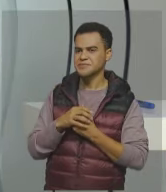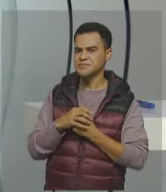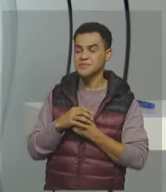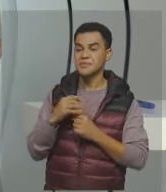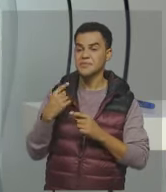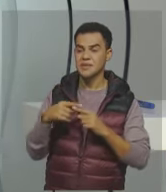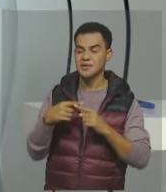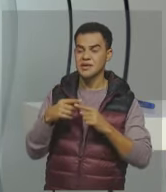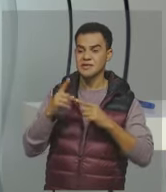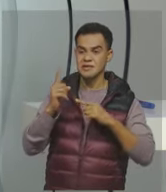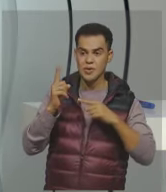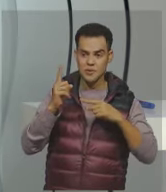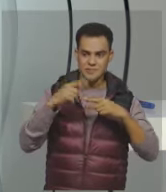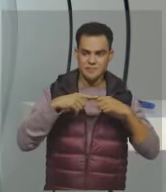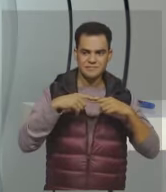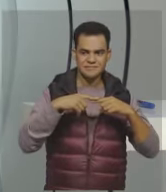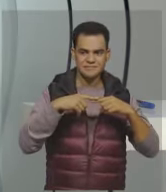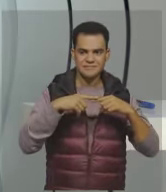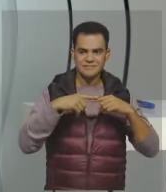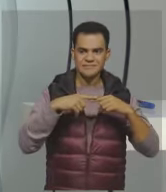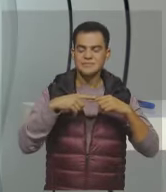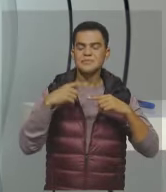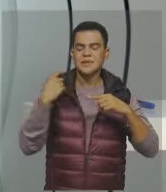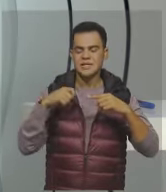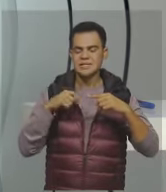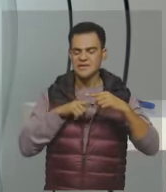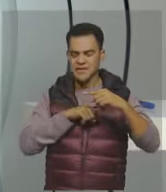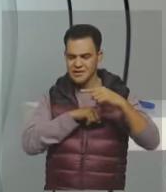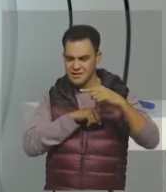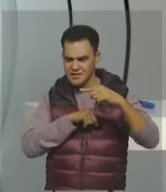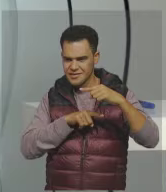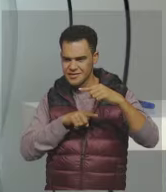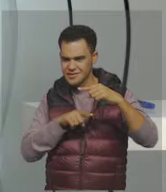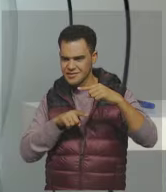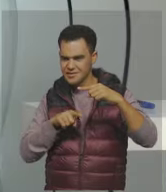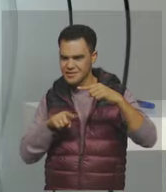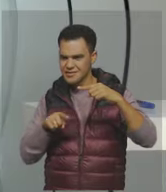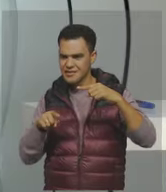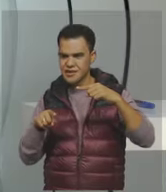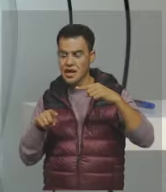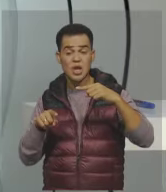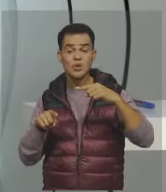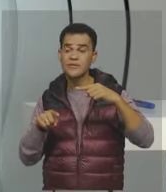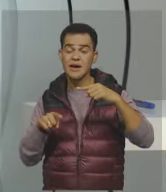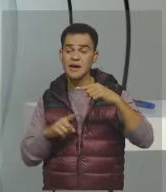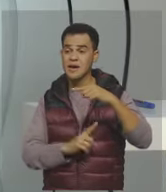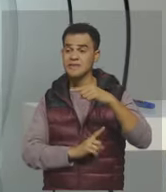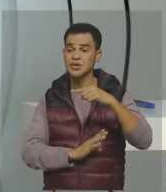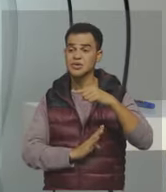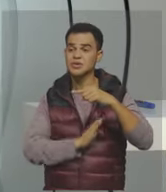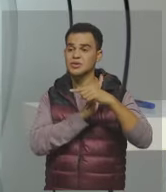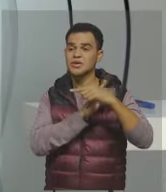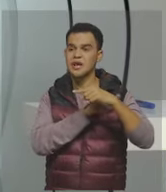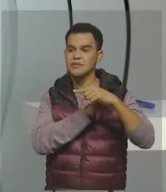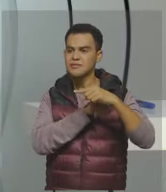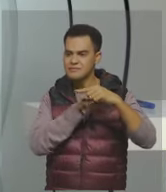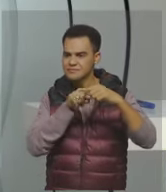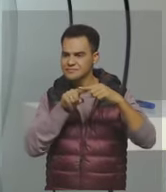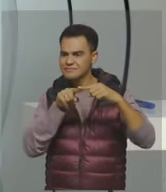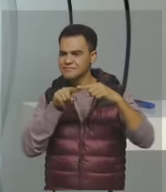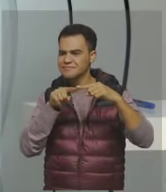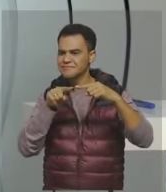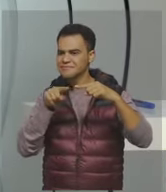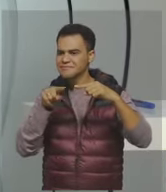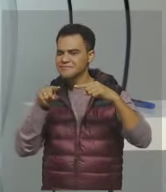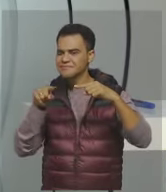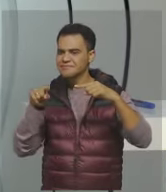chave aqui, a corrente que deveria passar aqui por esses dois resistores não vai passar mais aqui. Ela vai passar por cima. Então,